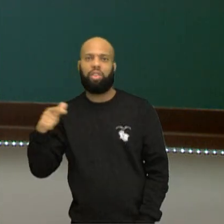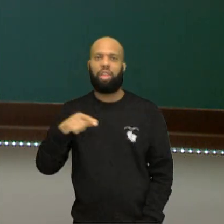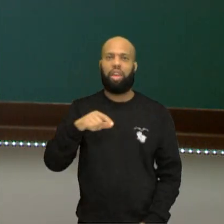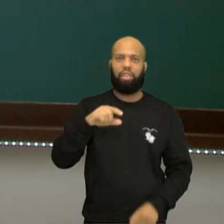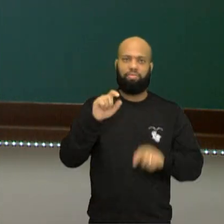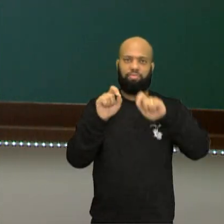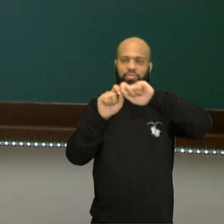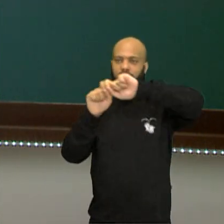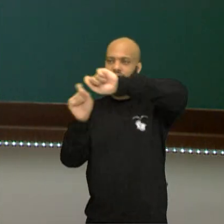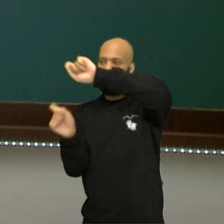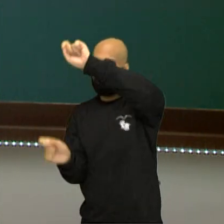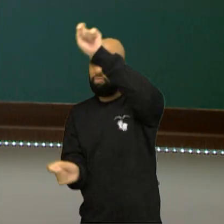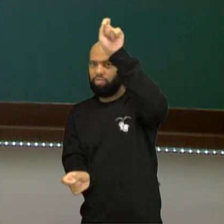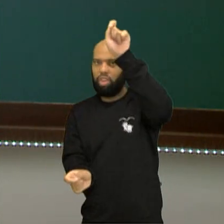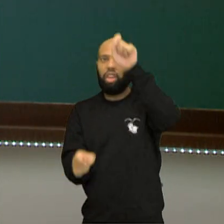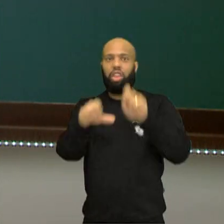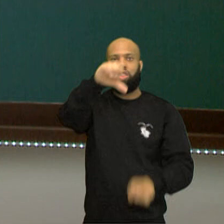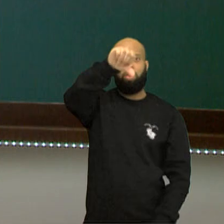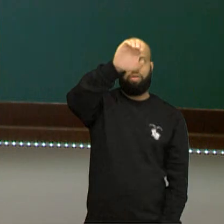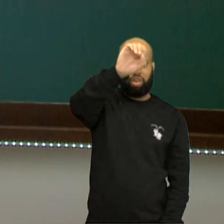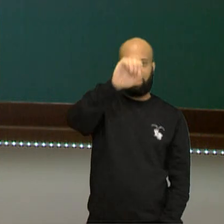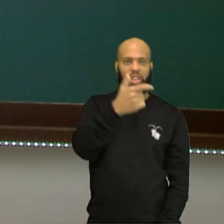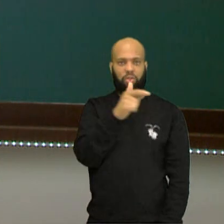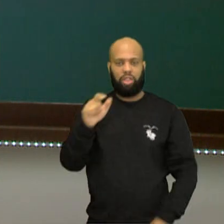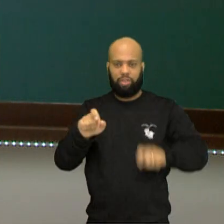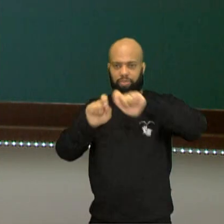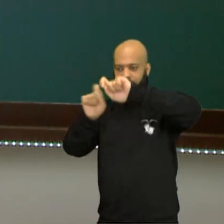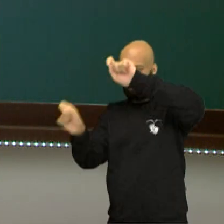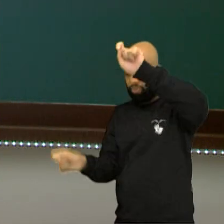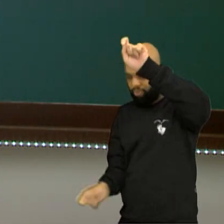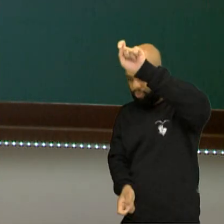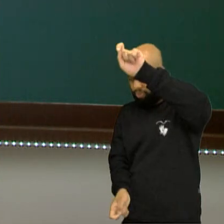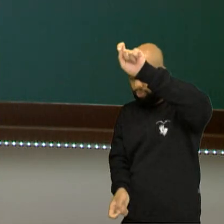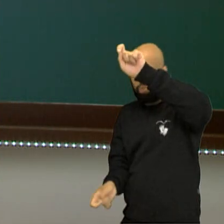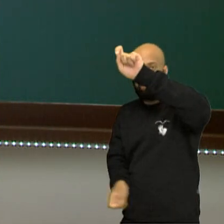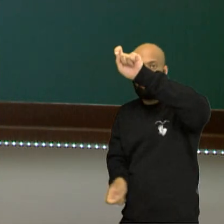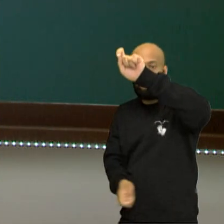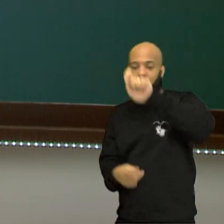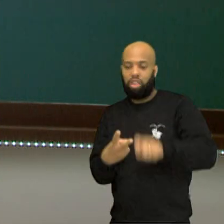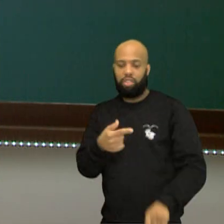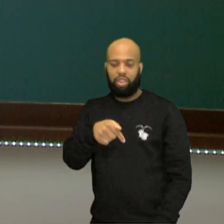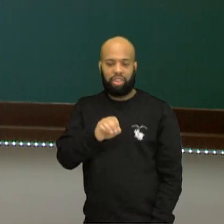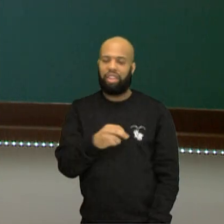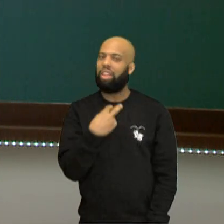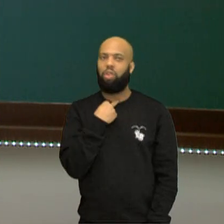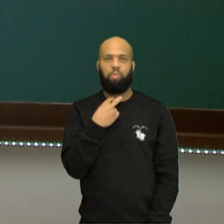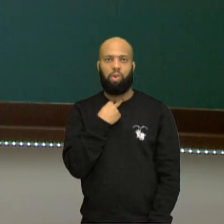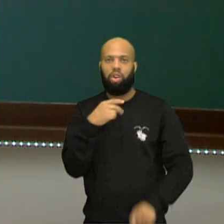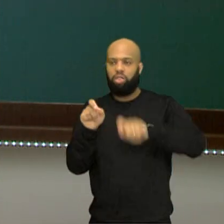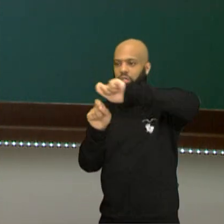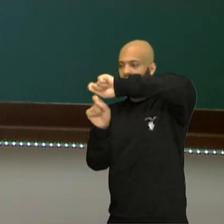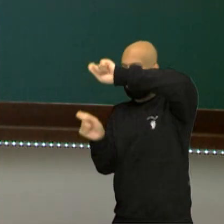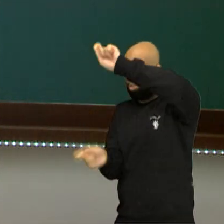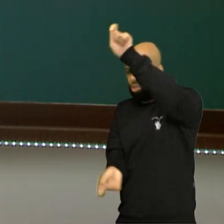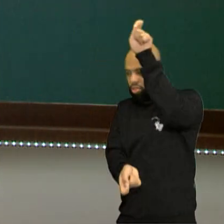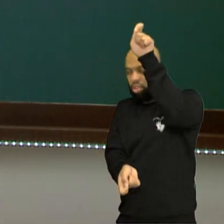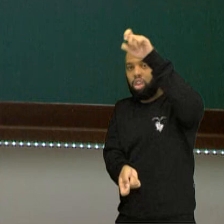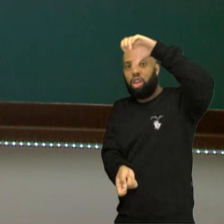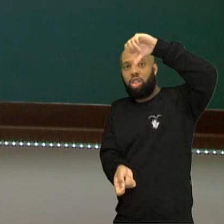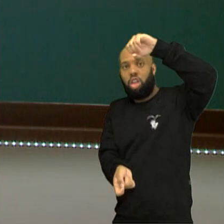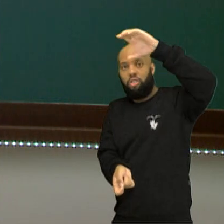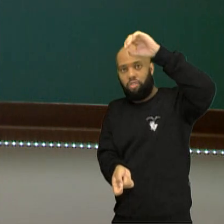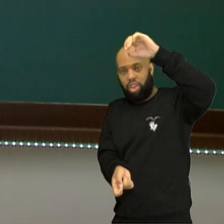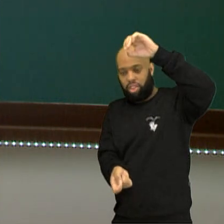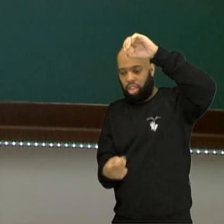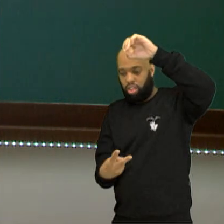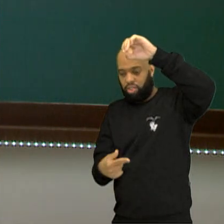de 270. Então, se ele der meia volta, cai sobre o 270, não tem a tangente. Deu mais meia